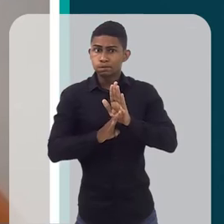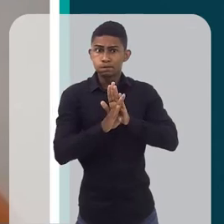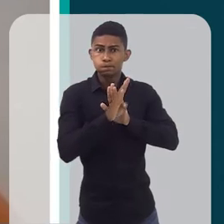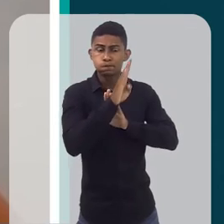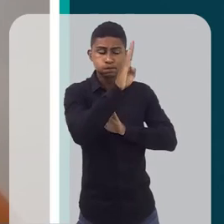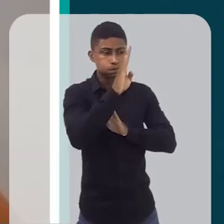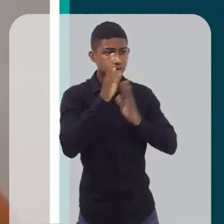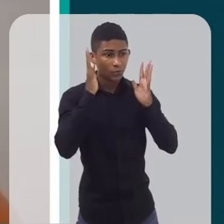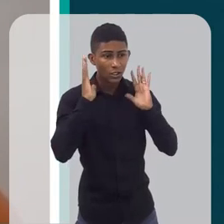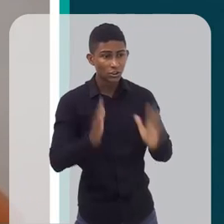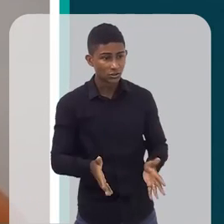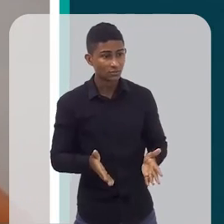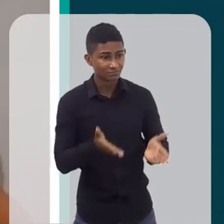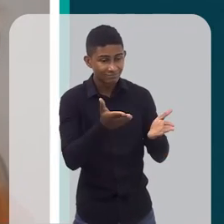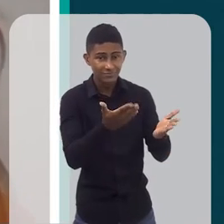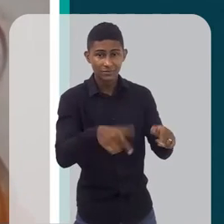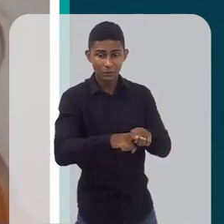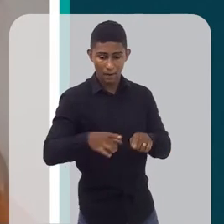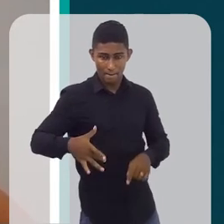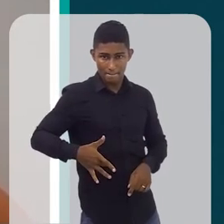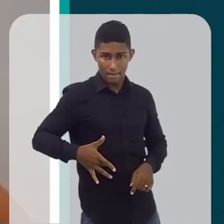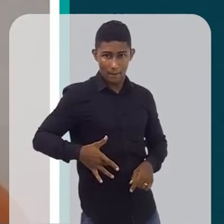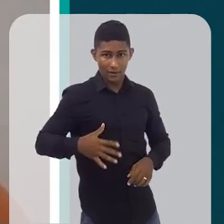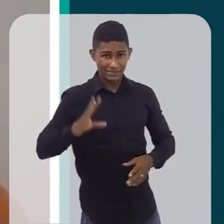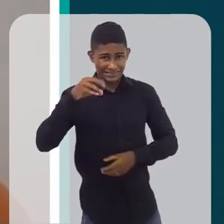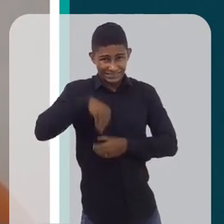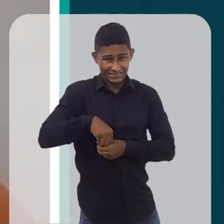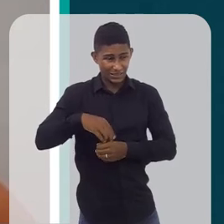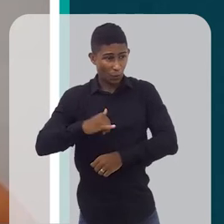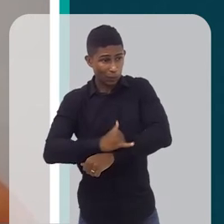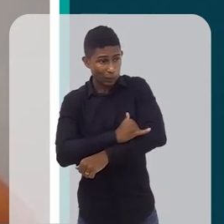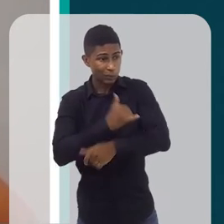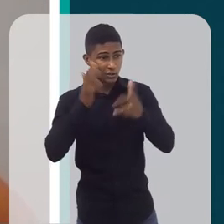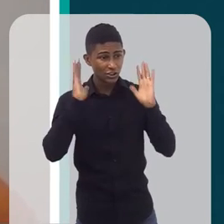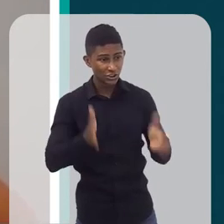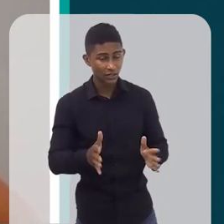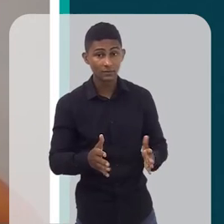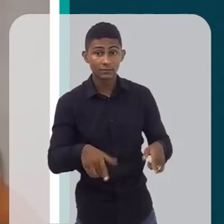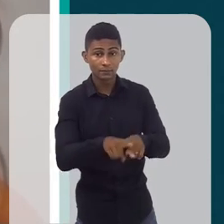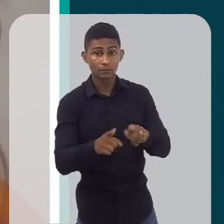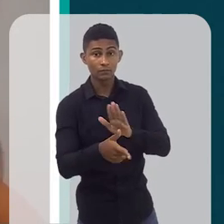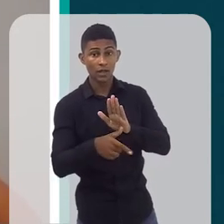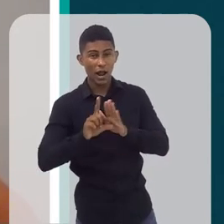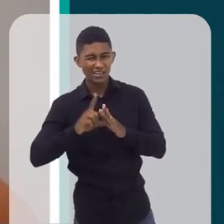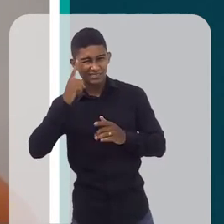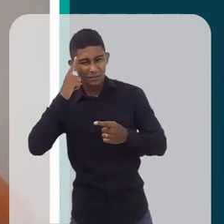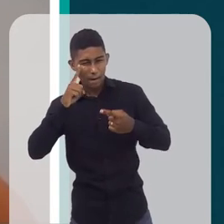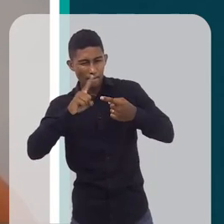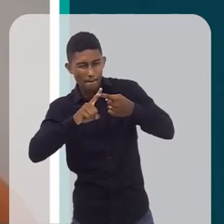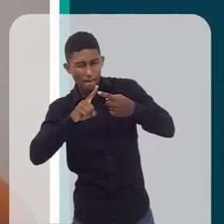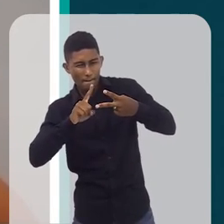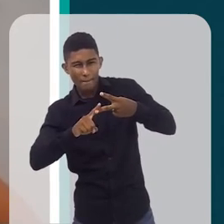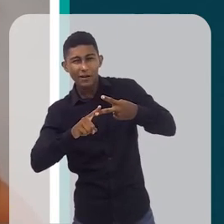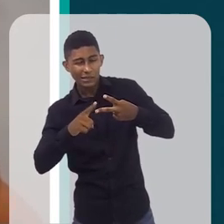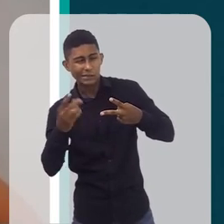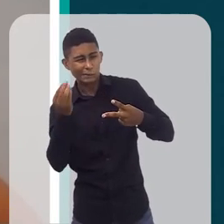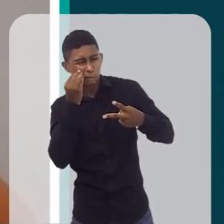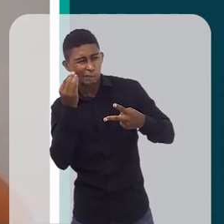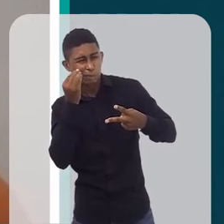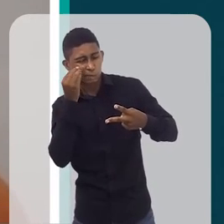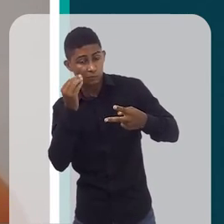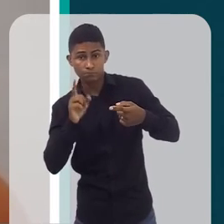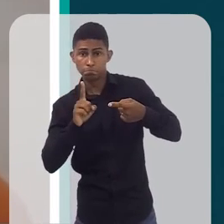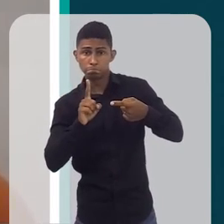alto, já com muita gordura hepática, já foi se tentado todas as medidas de mudança de estilo